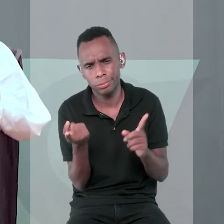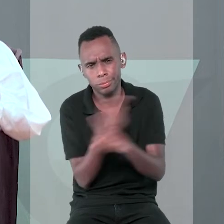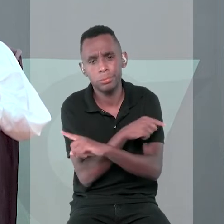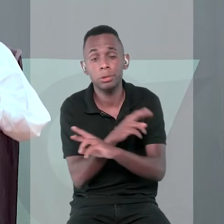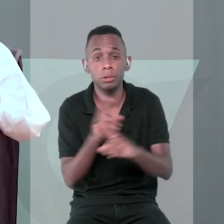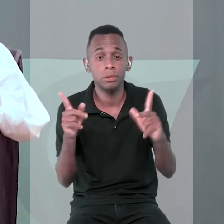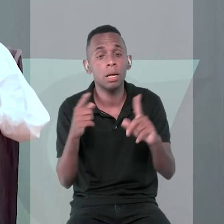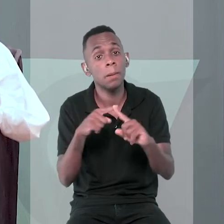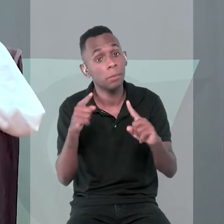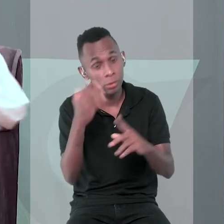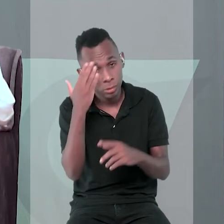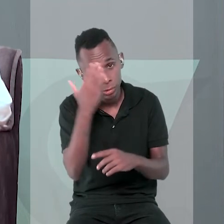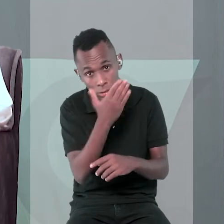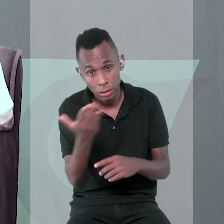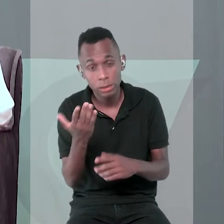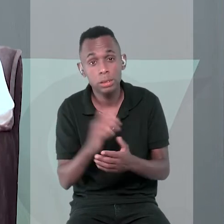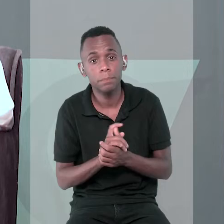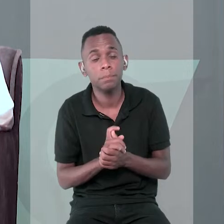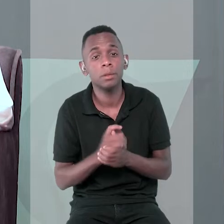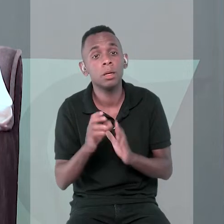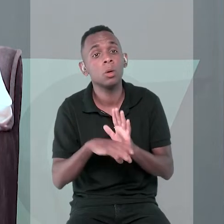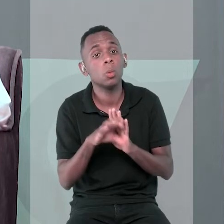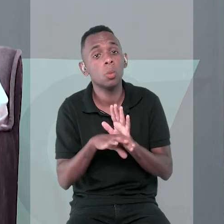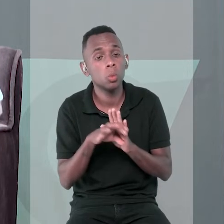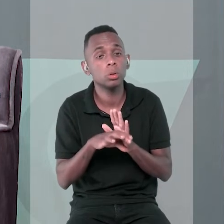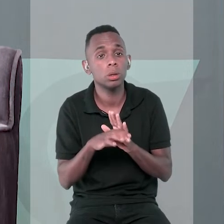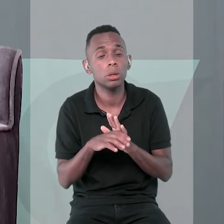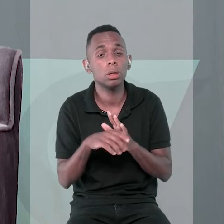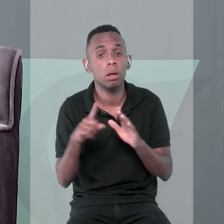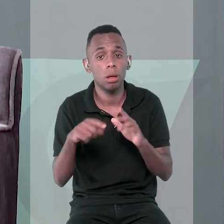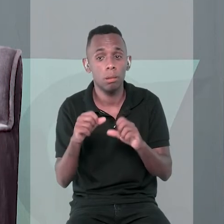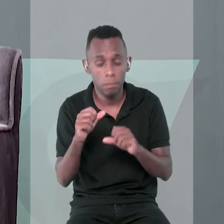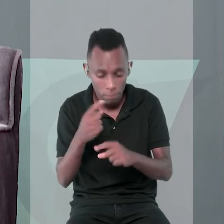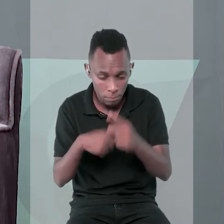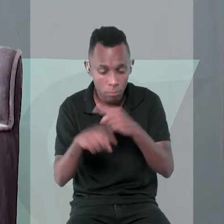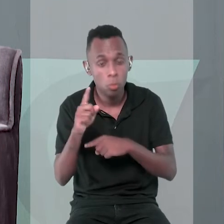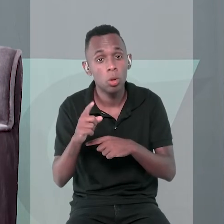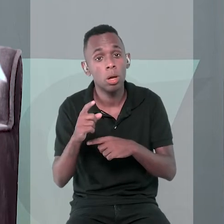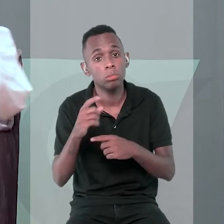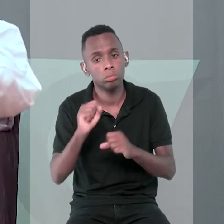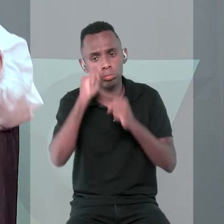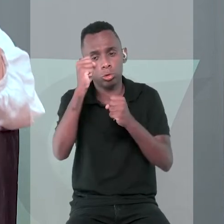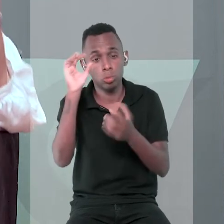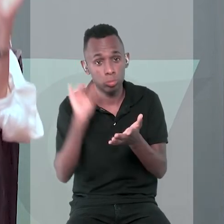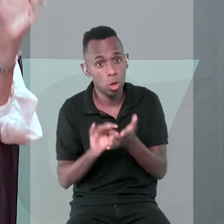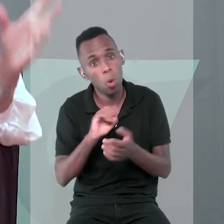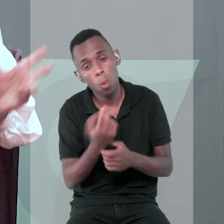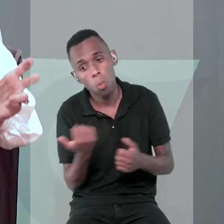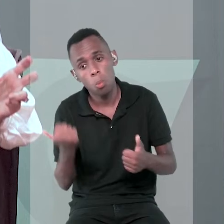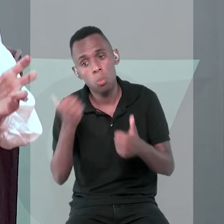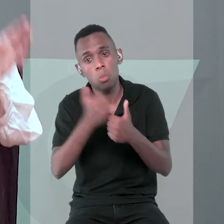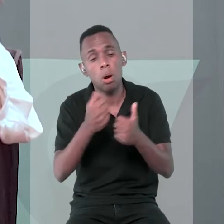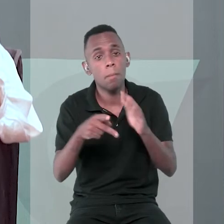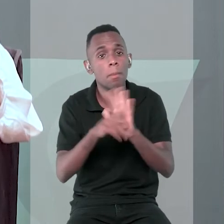né? Mas, para vocês terem ideia, esse conceito teve a ideia de restaurar um poder legítimo, ou até mesmo restaurar